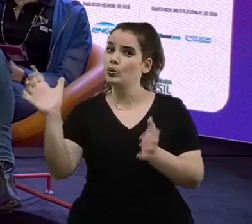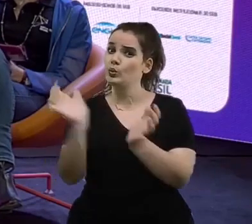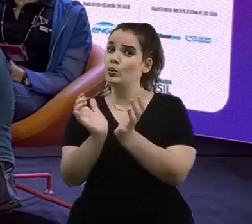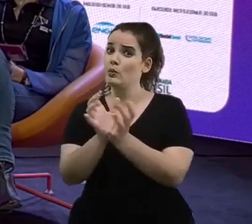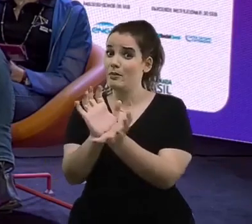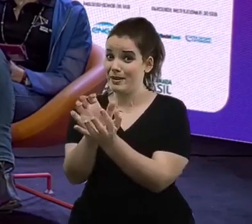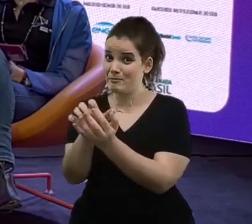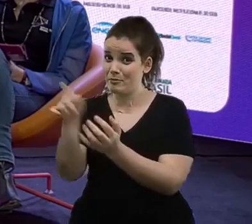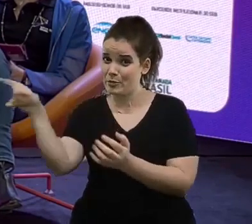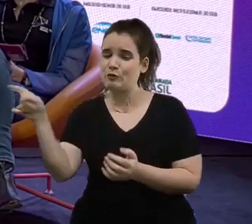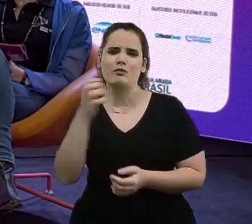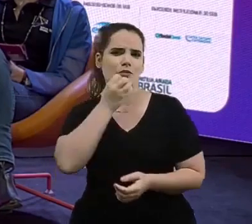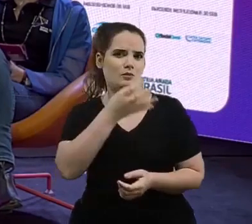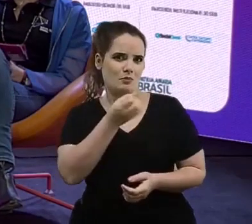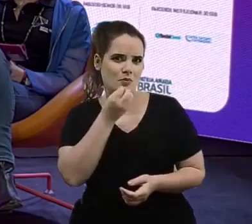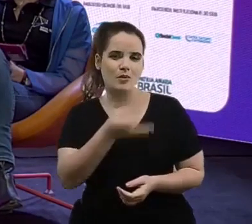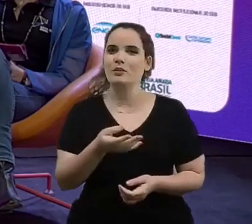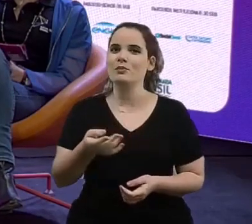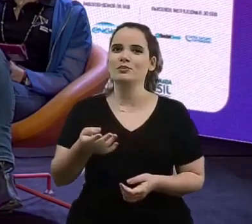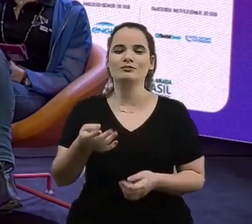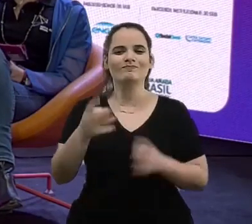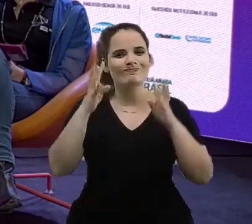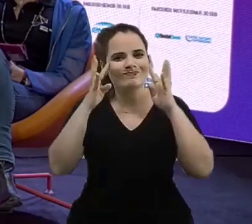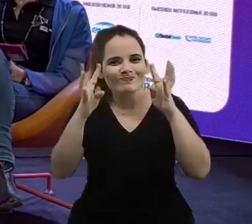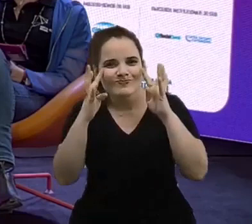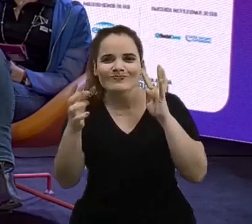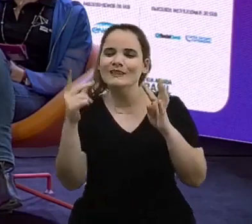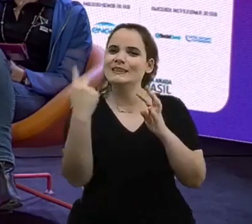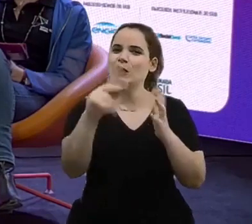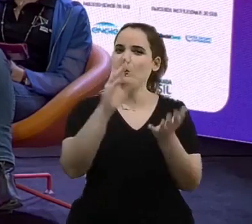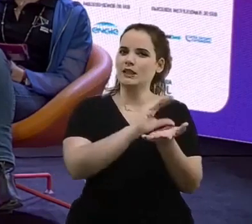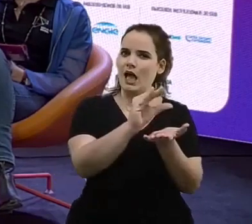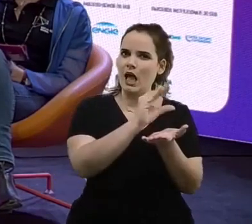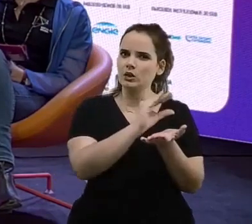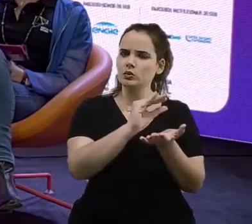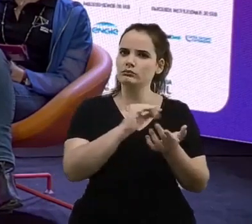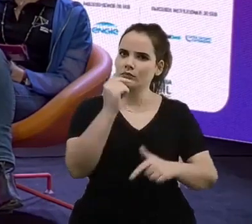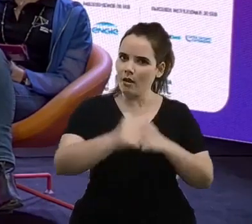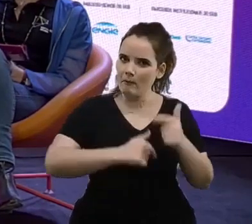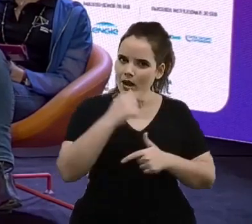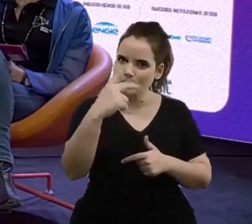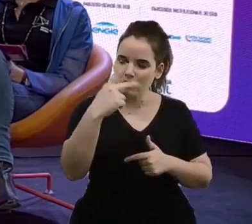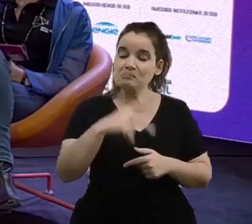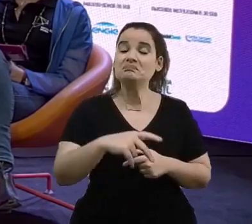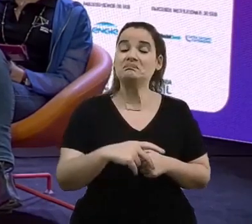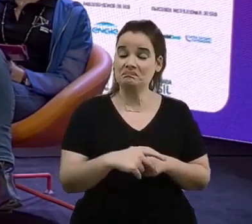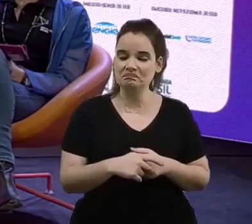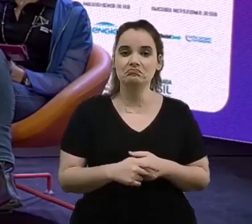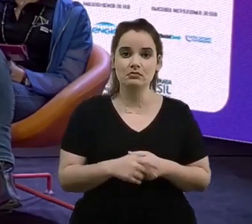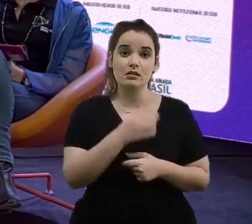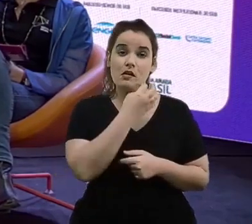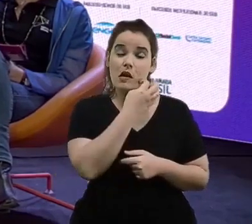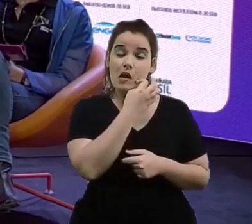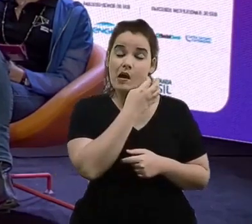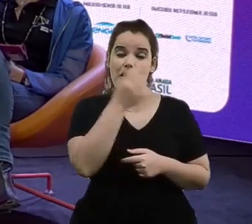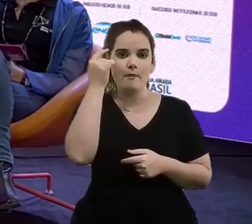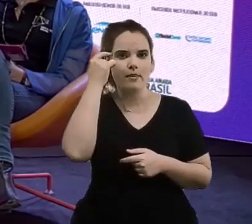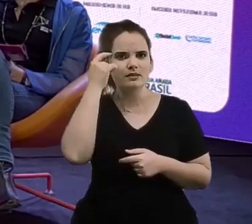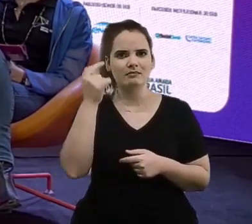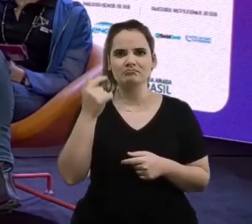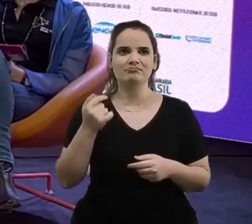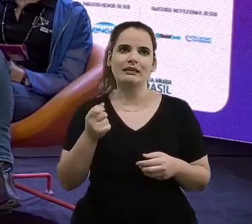fontes de informação, né, e a gente trabalhou essas fontes, começou na pandemia trabalhando essas fontes em planilhas de Excel, né, tanto